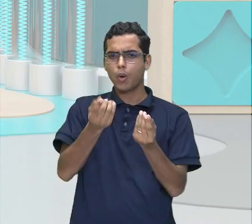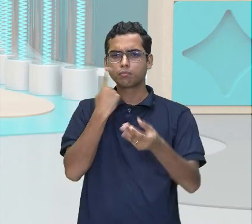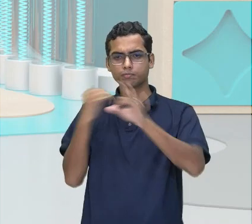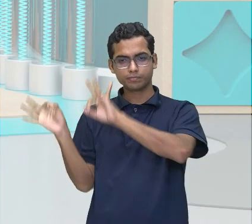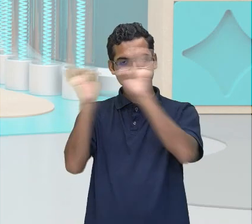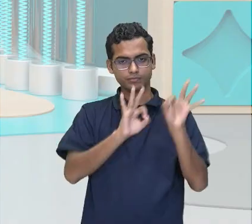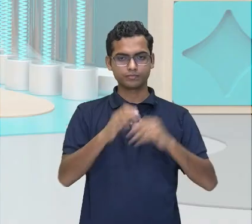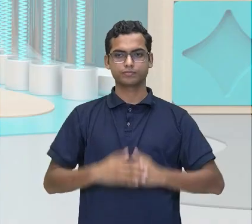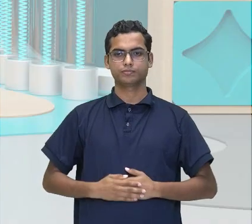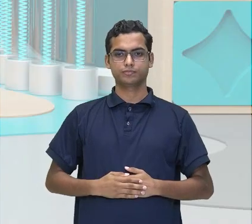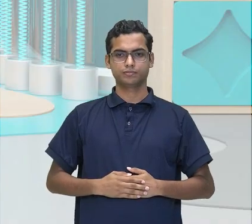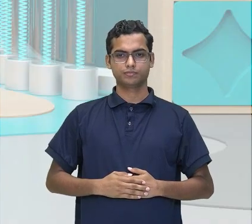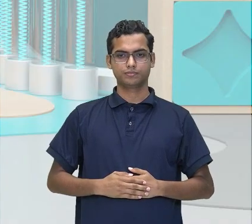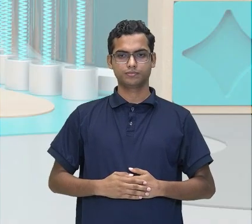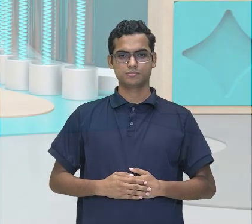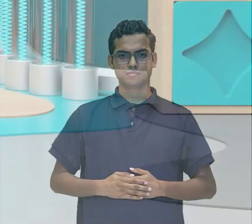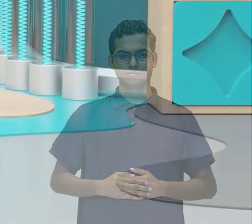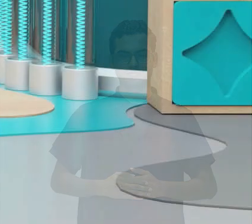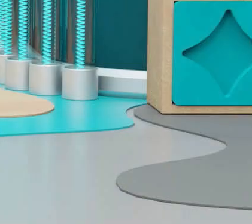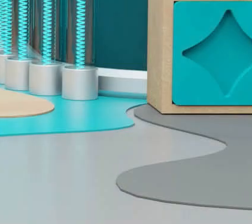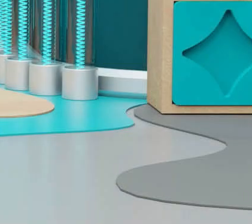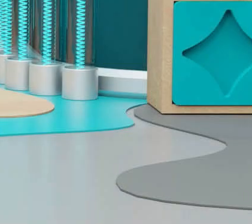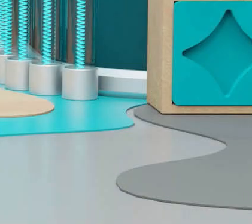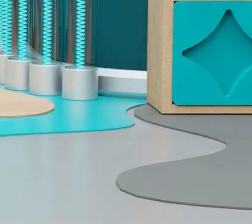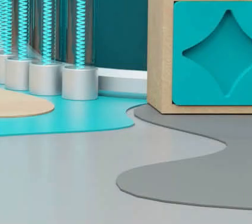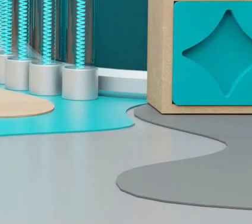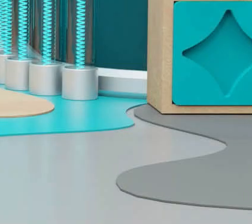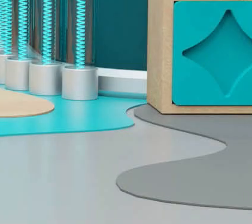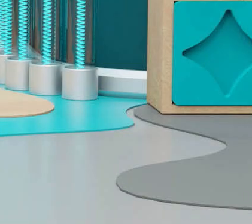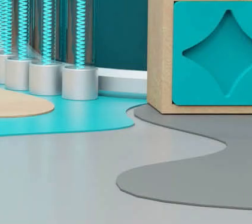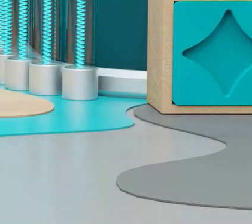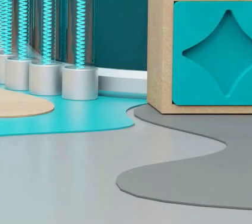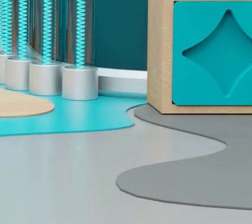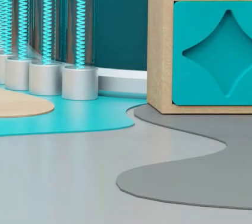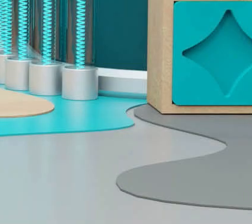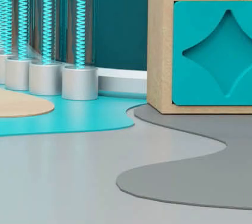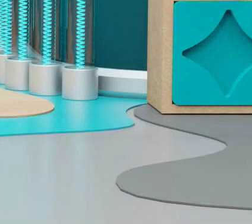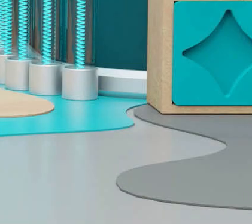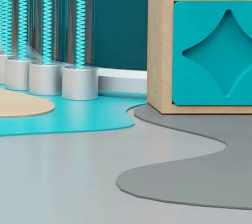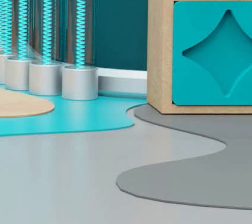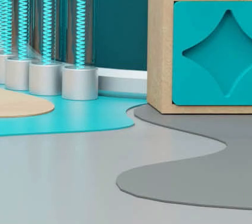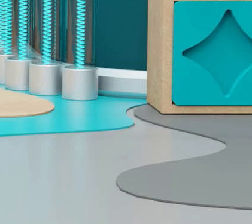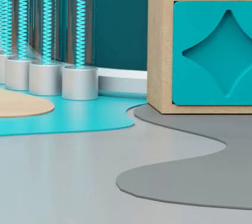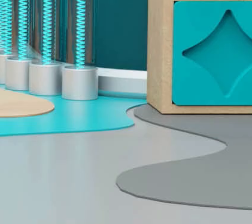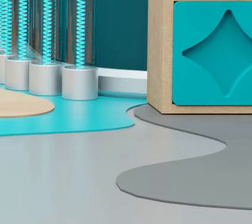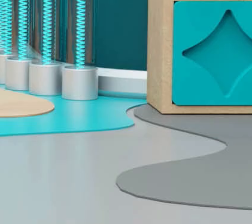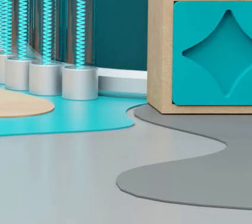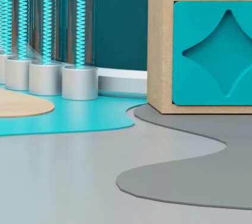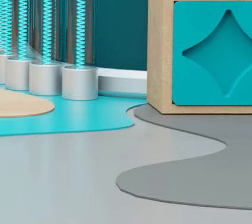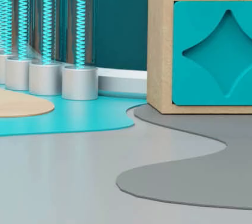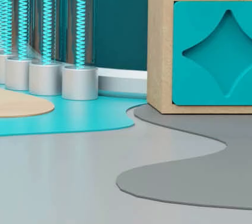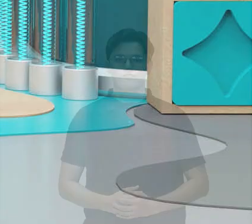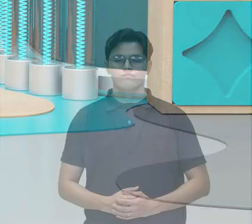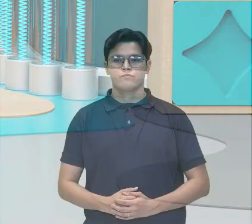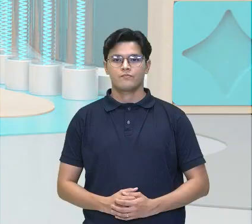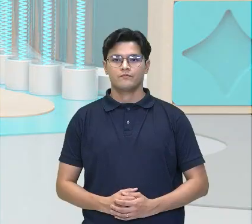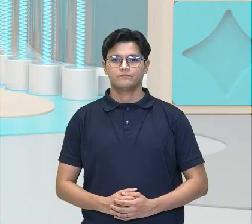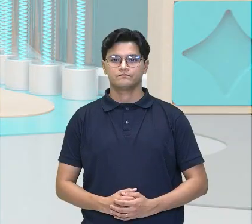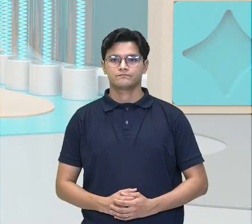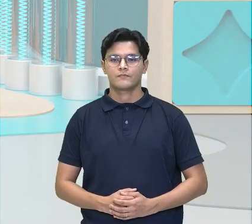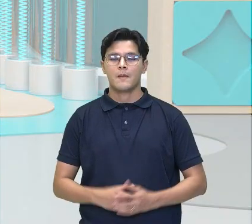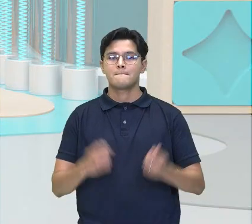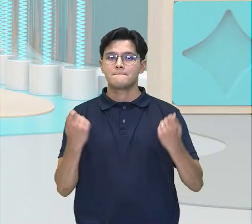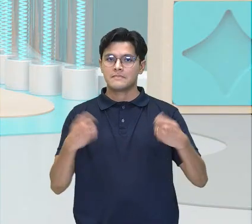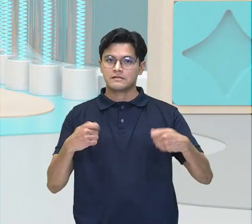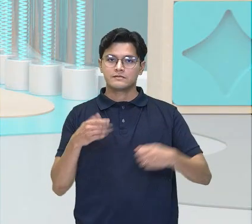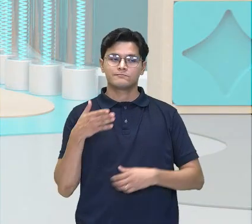Já muda aqui a figurinha, olha só. O acompanhamento médico é fundamental, a atividade física é indispensável, não vai adiantar só fazer dieta